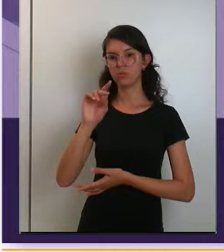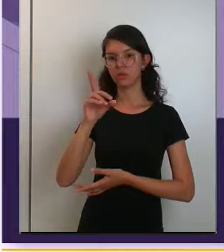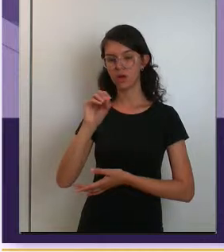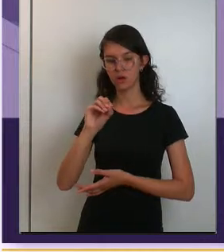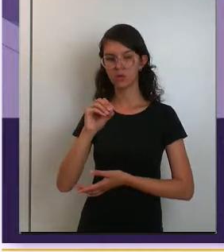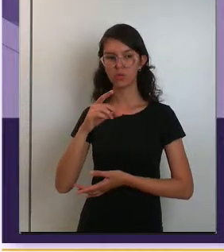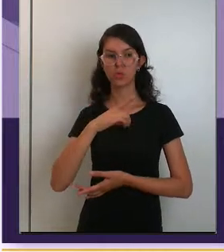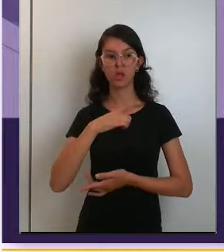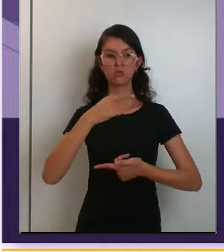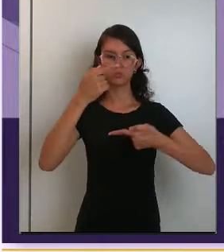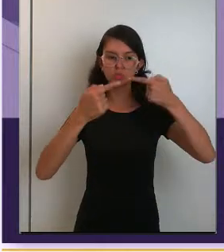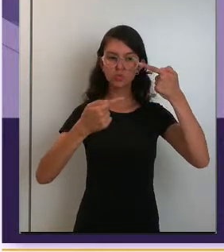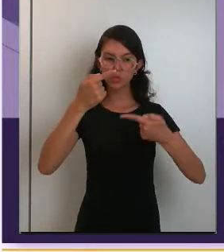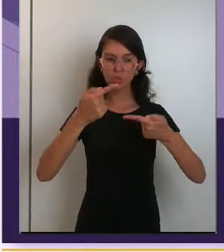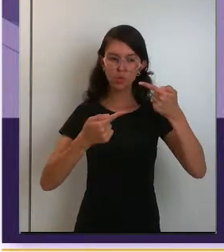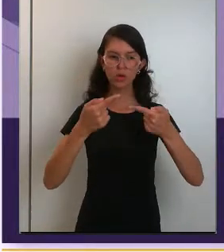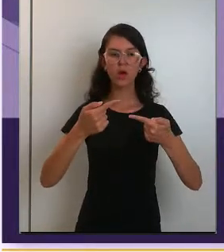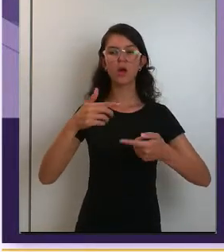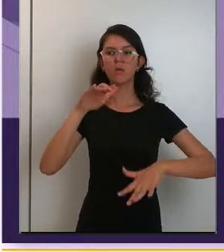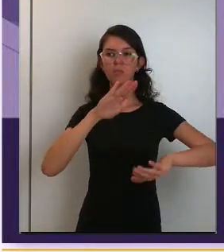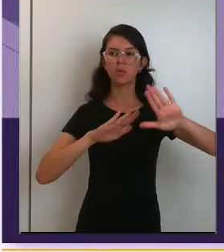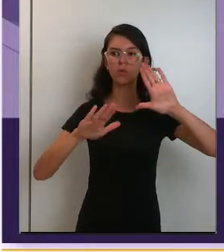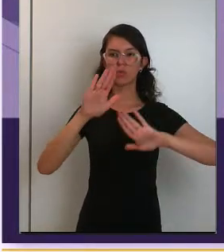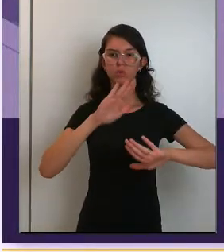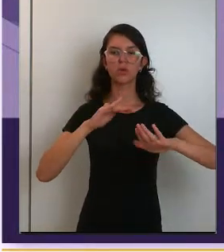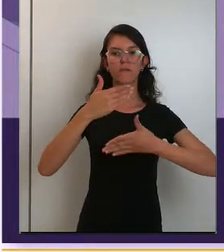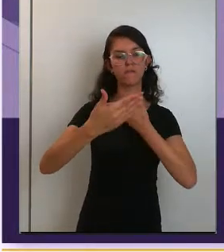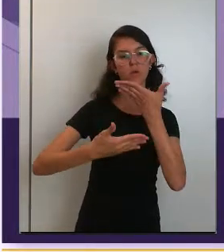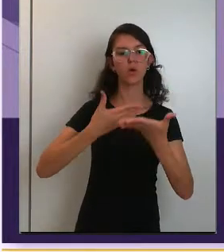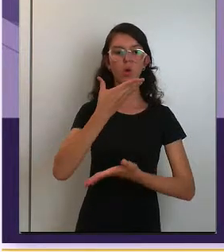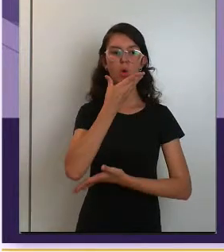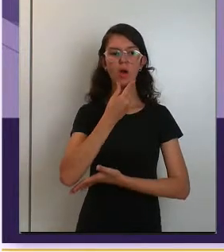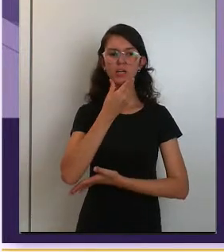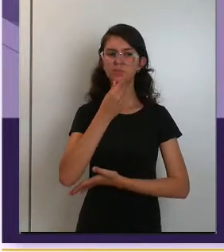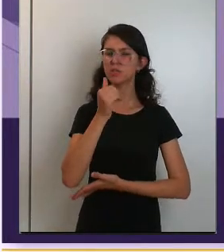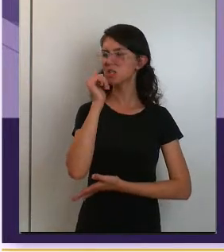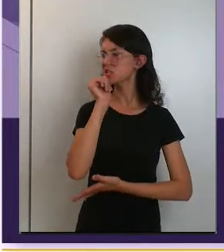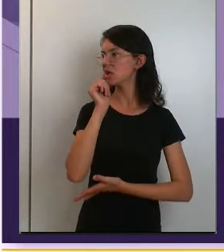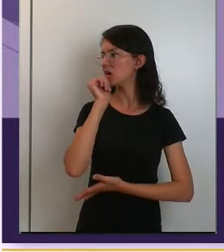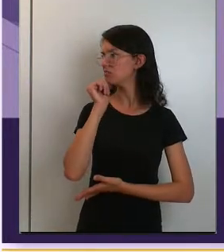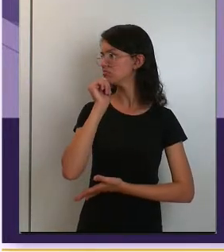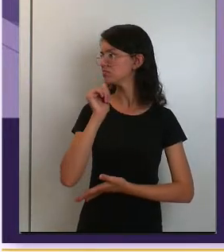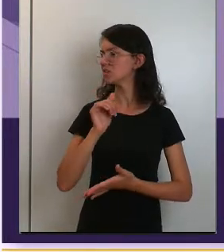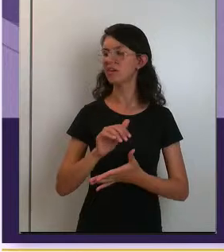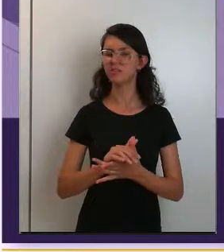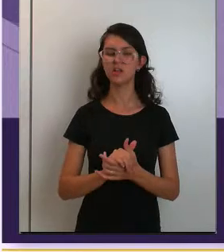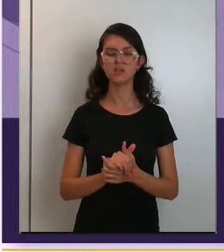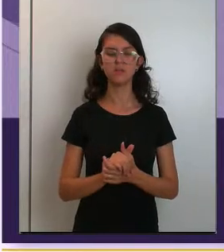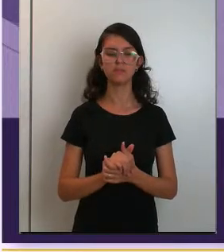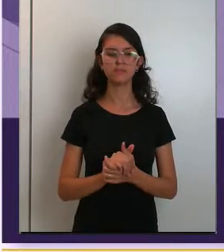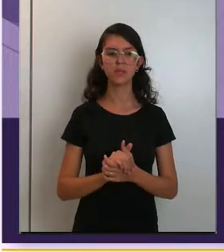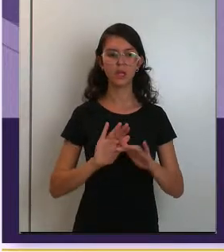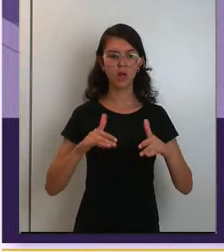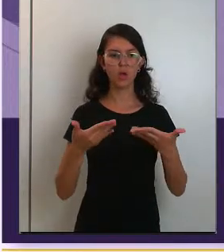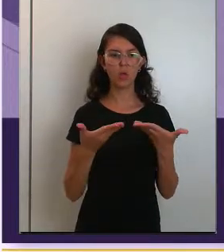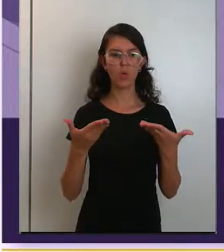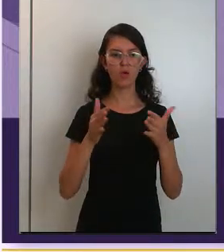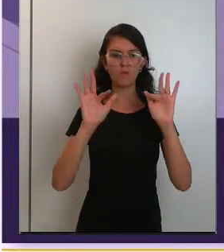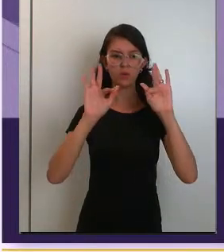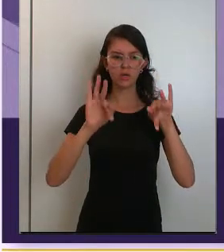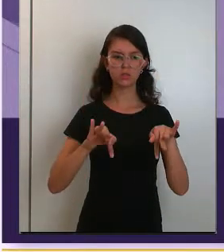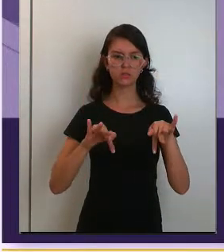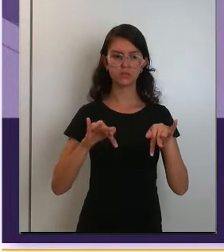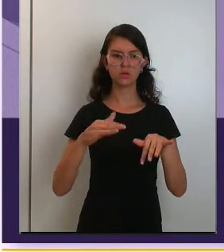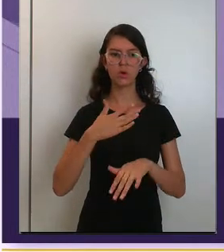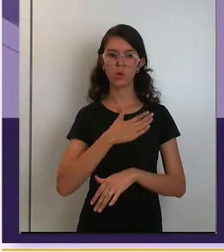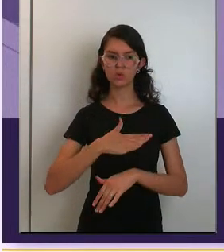discussão do cuidado, envolvendo homens e mulheres. E, bem, encerrando já o evento, eu gostaria,